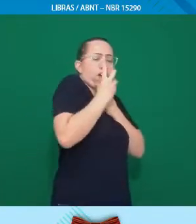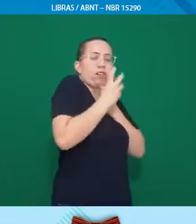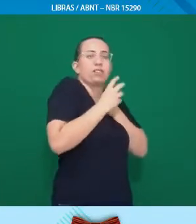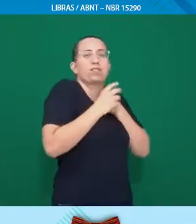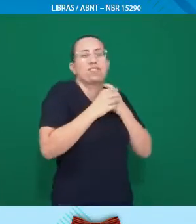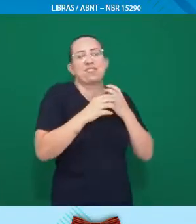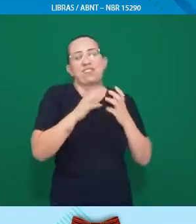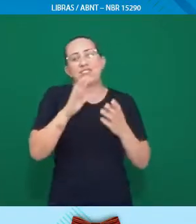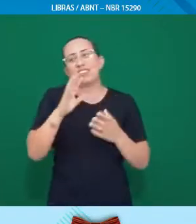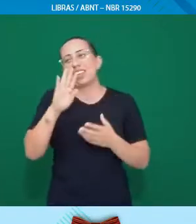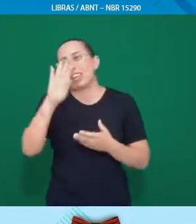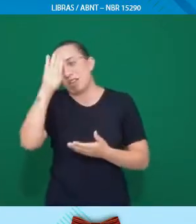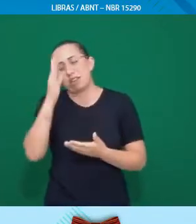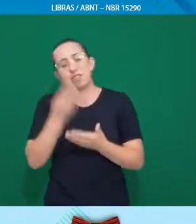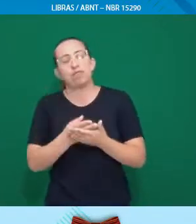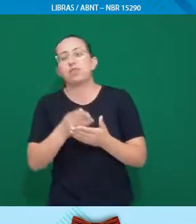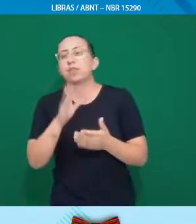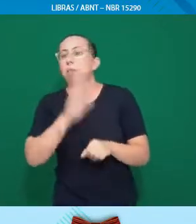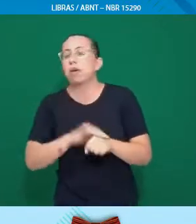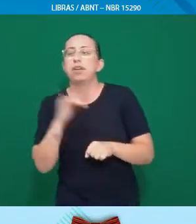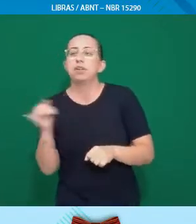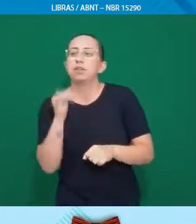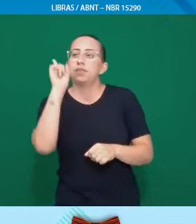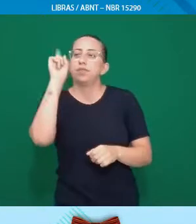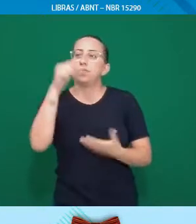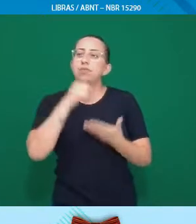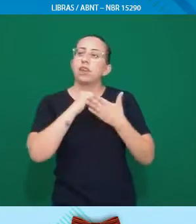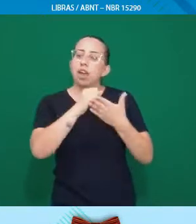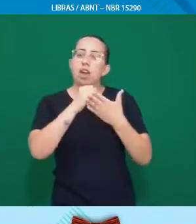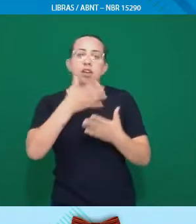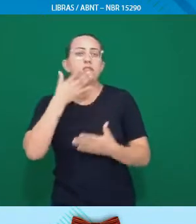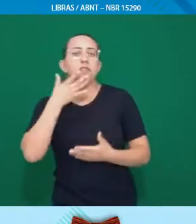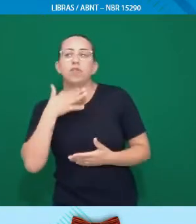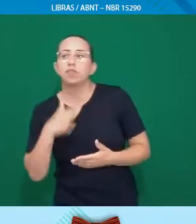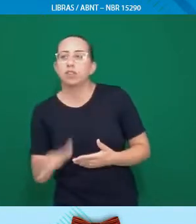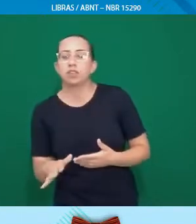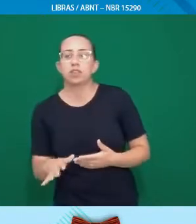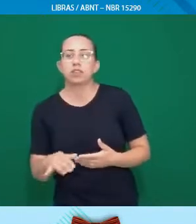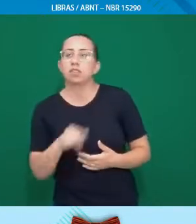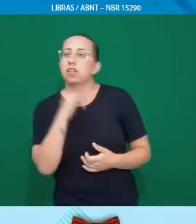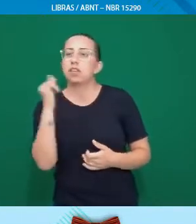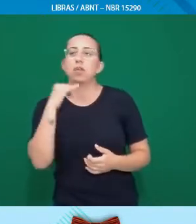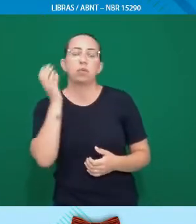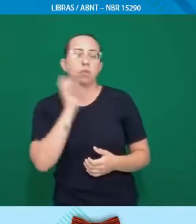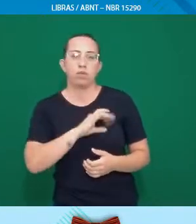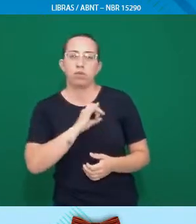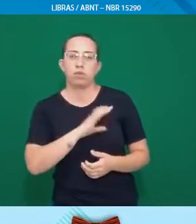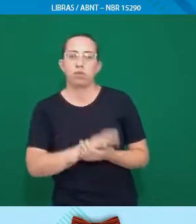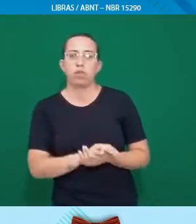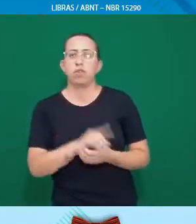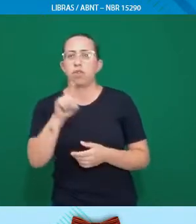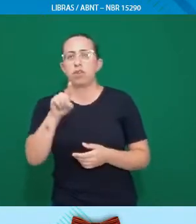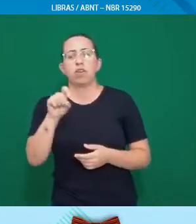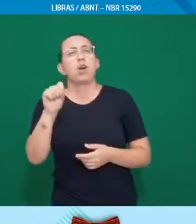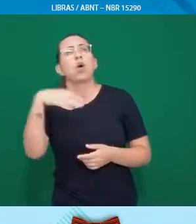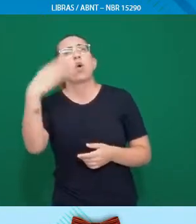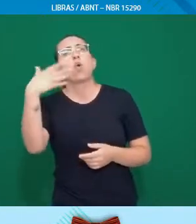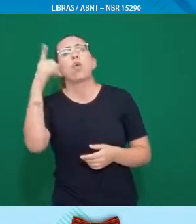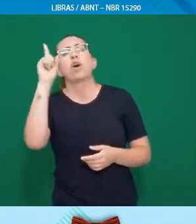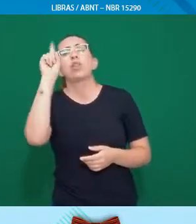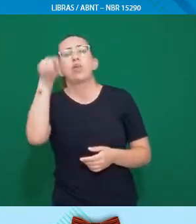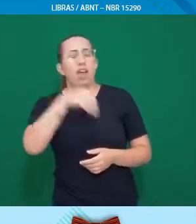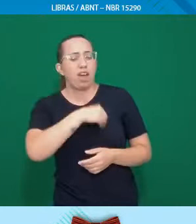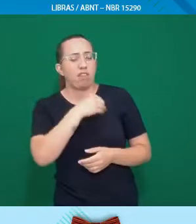sabia que naquele momento era salvar que era criança então você vê conta é importante que você vai salvar vidas você esquece dometo